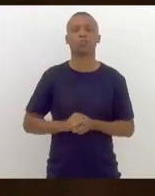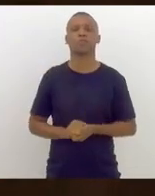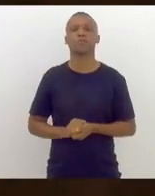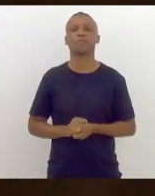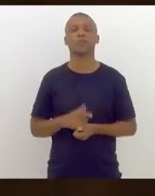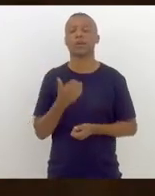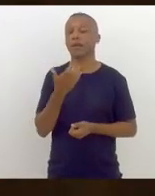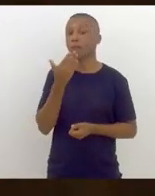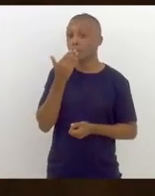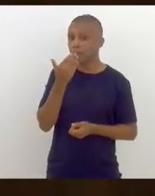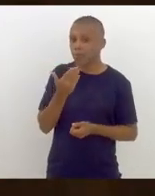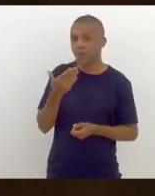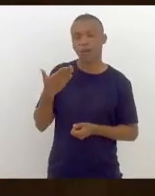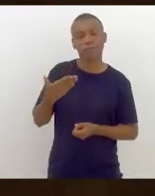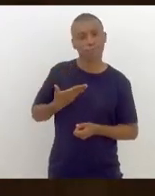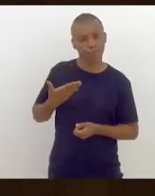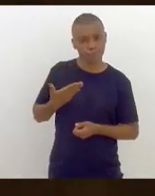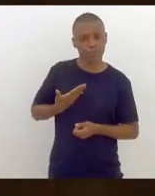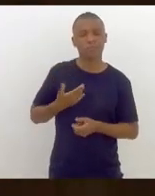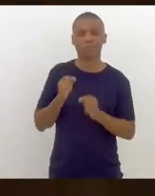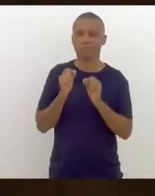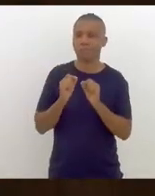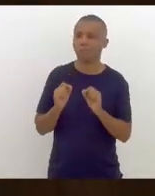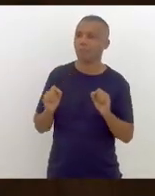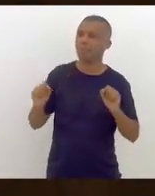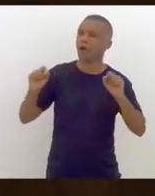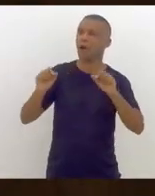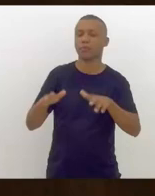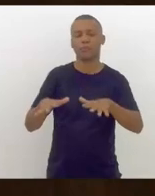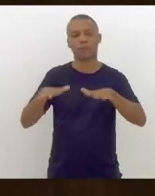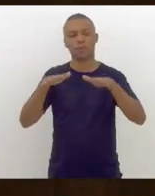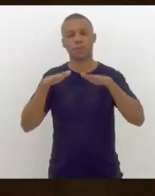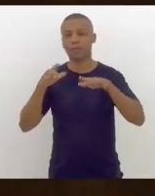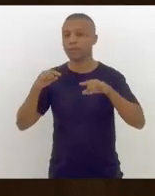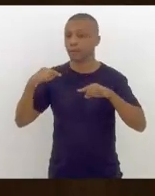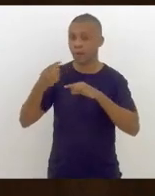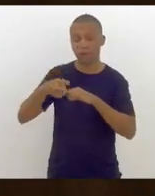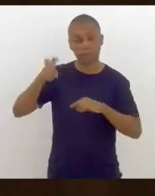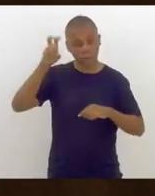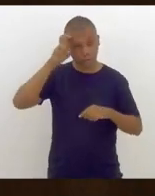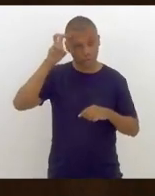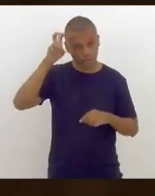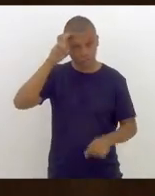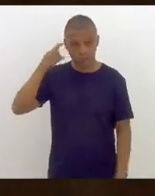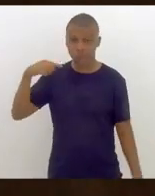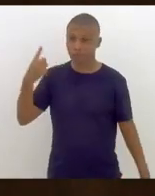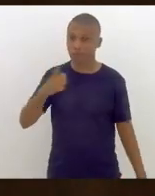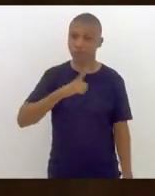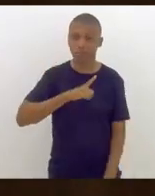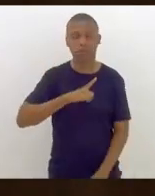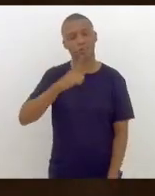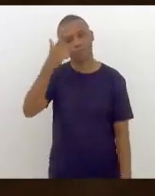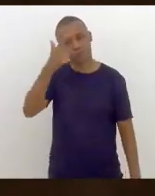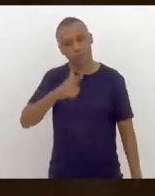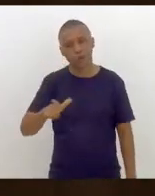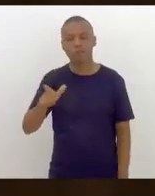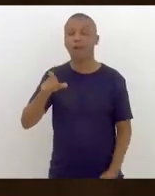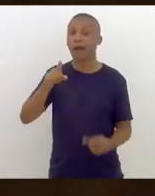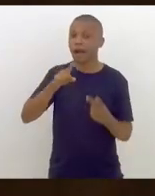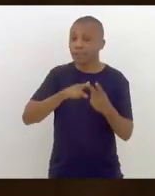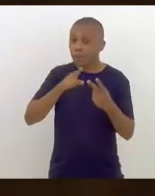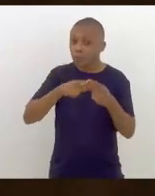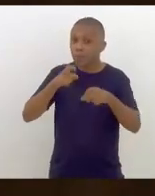queria pedir aos meus companheiros do Parlamento que na próxima quinta-feira nós teremos aqui mais uma vez a segunda rodada